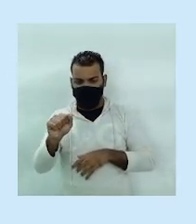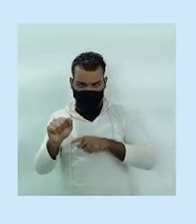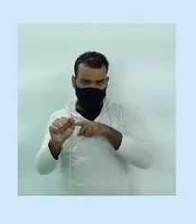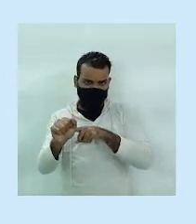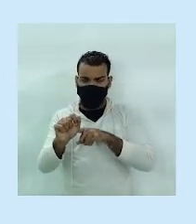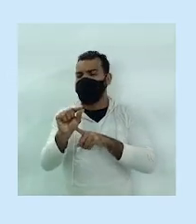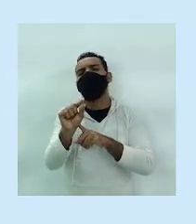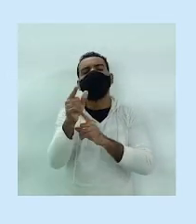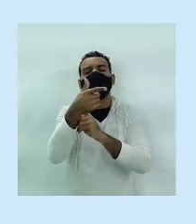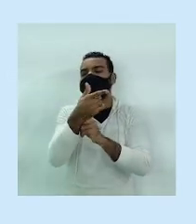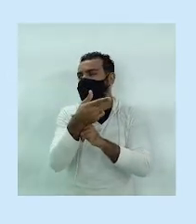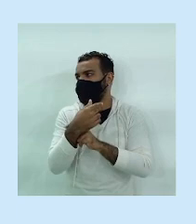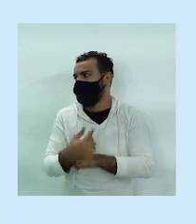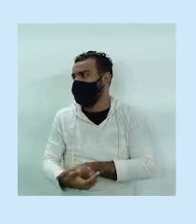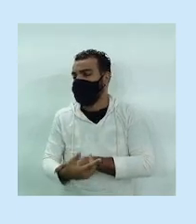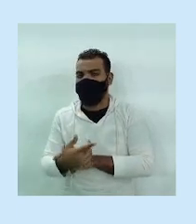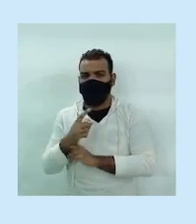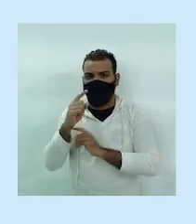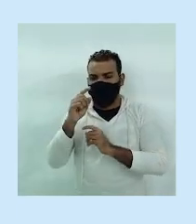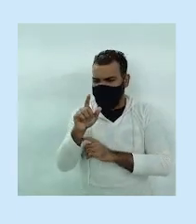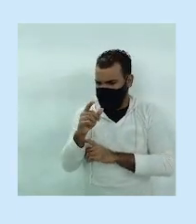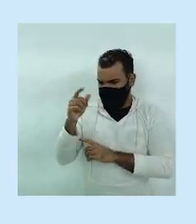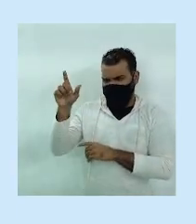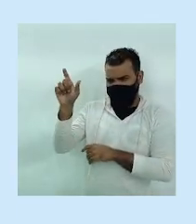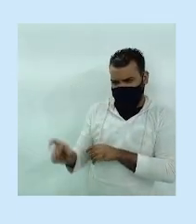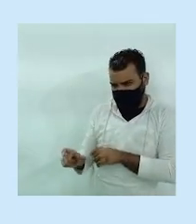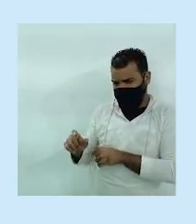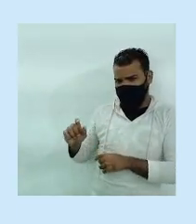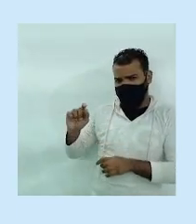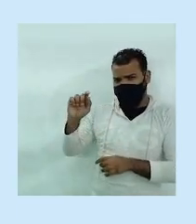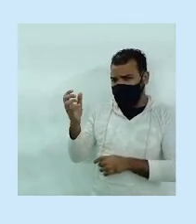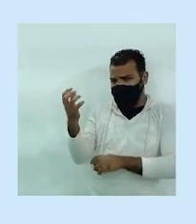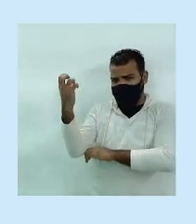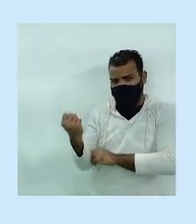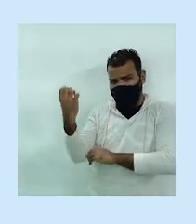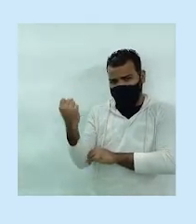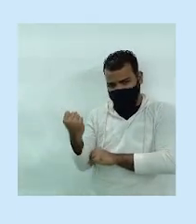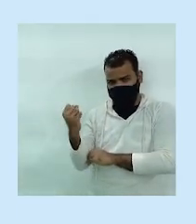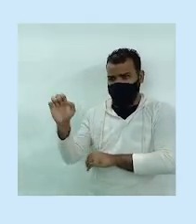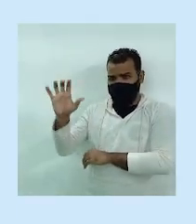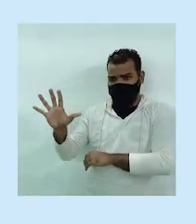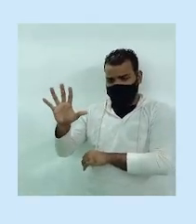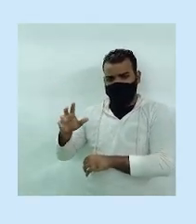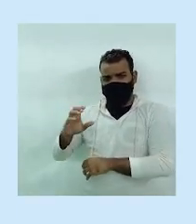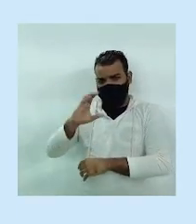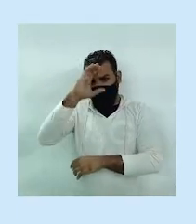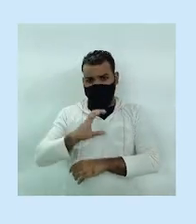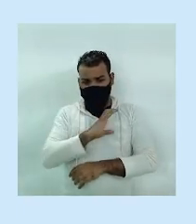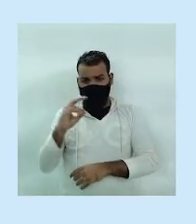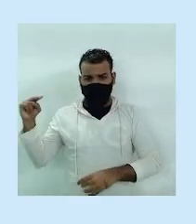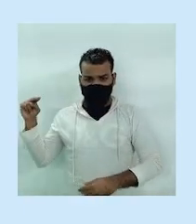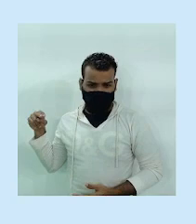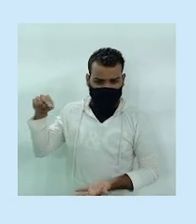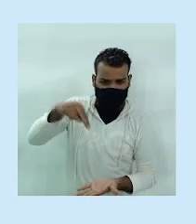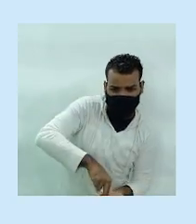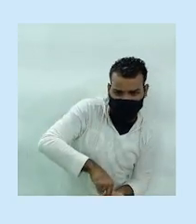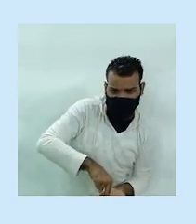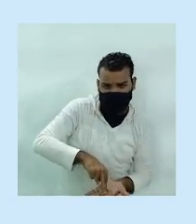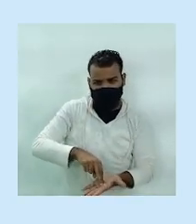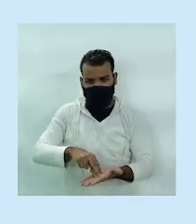sujeito branco, europeu e católico tinha uma missão divina